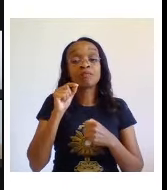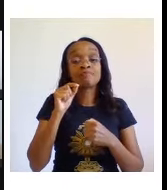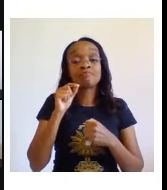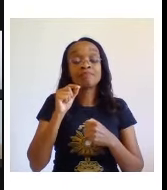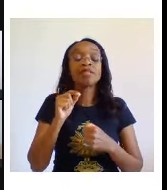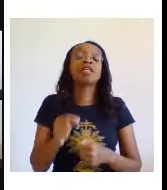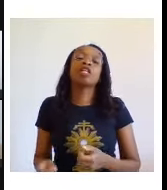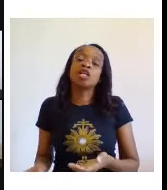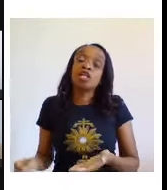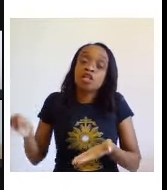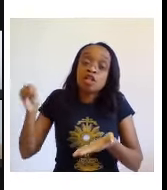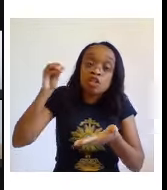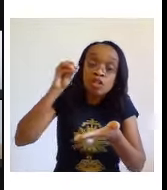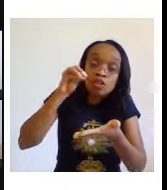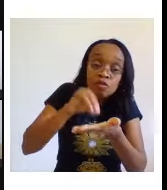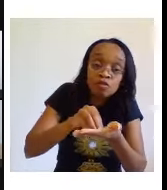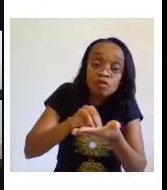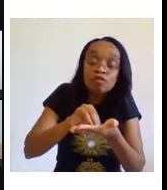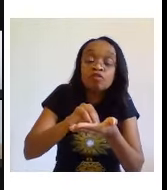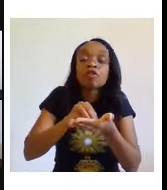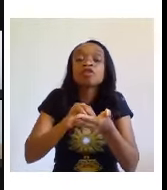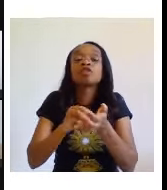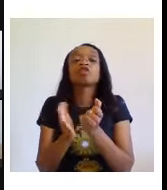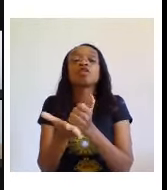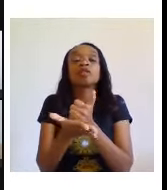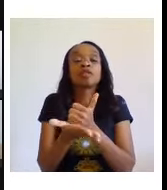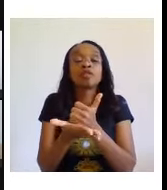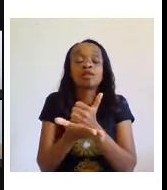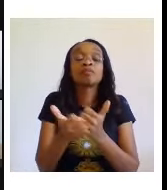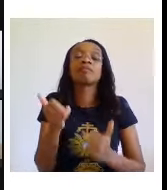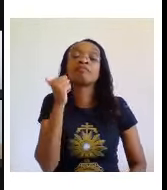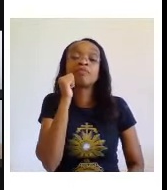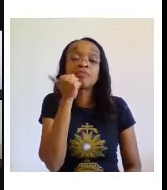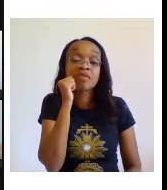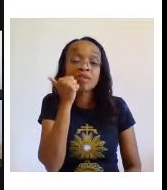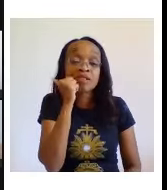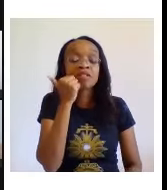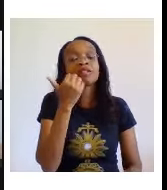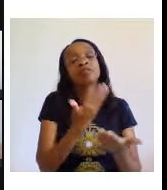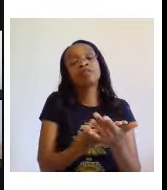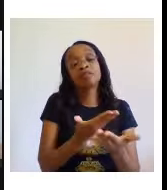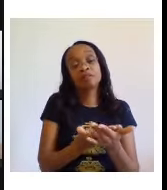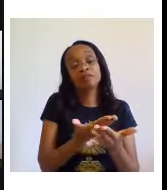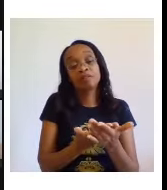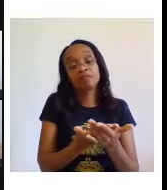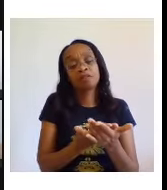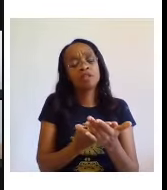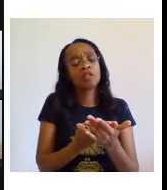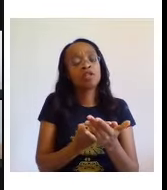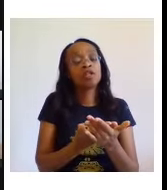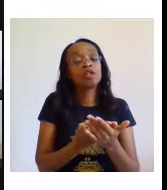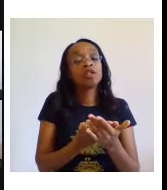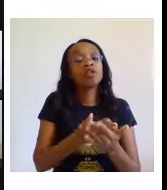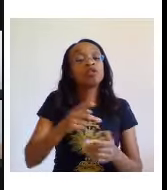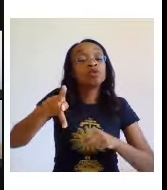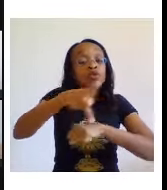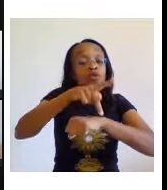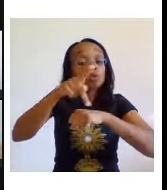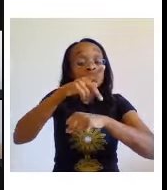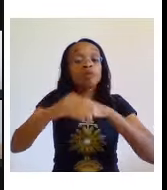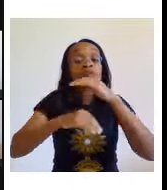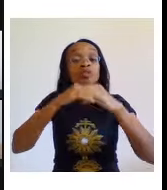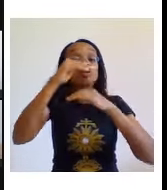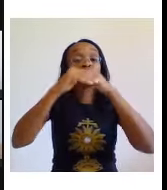educação básica até na ciência. Então, são os países todos desenvolvidos, a gente vê claramente que são